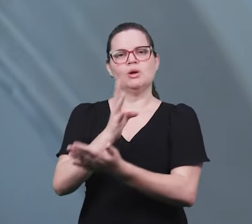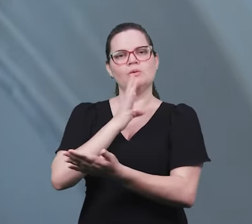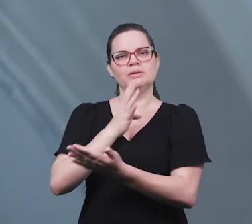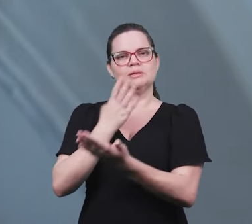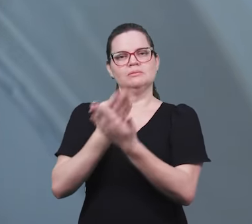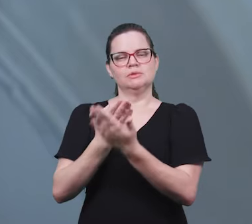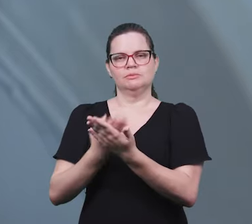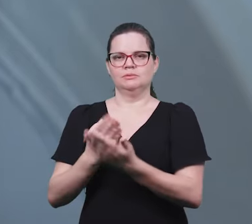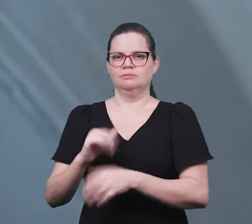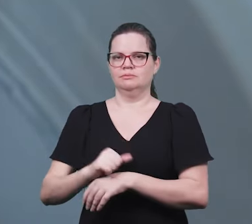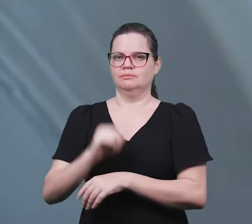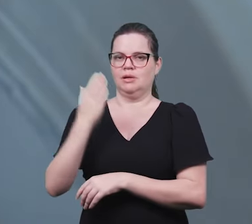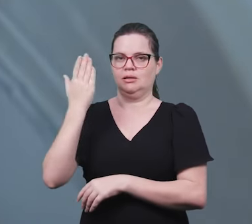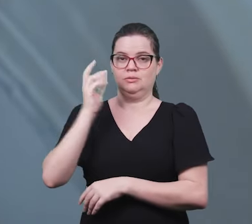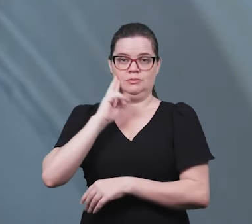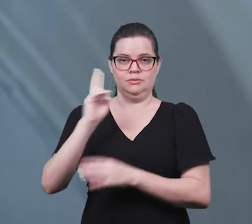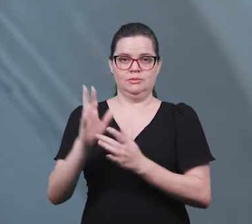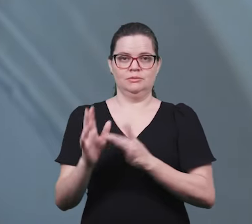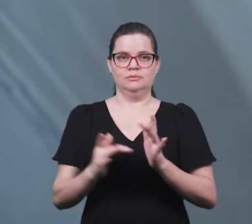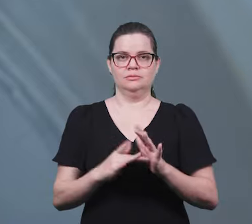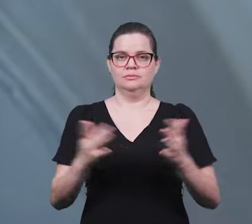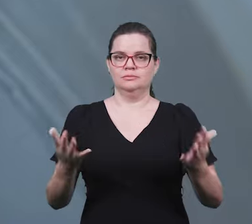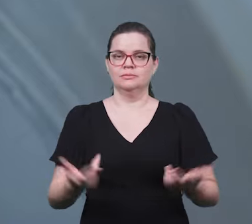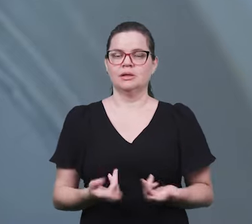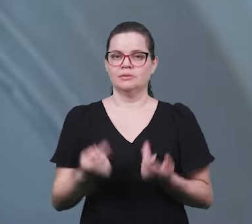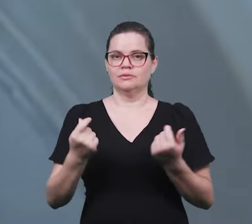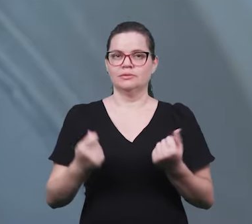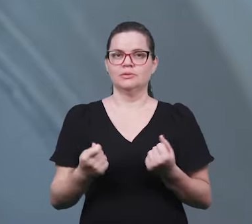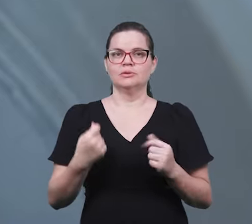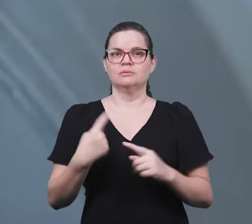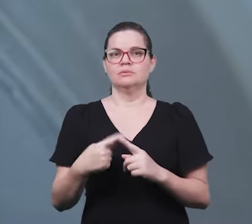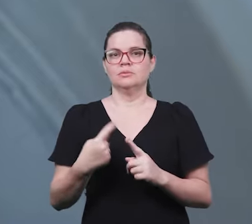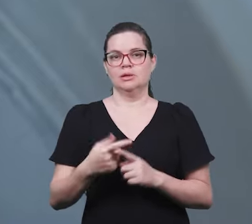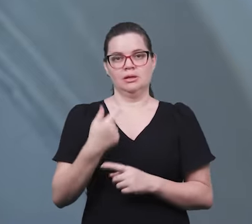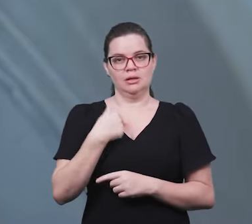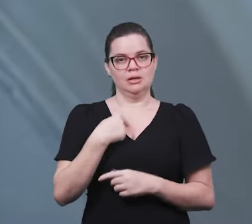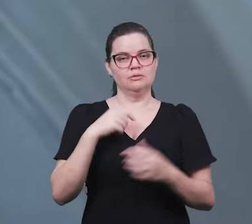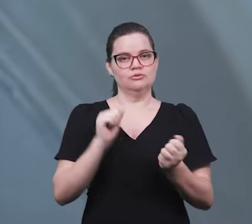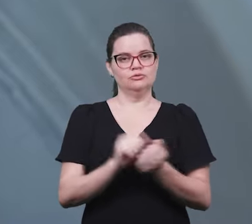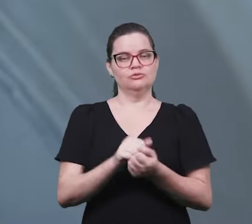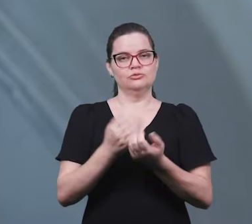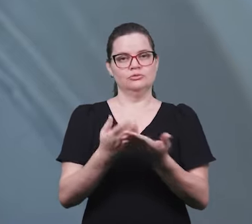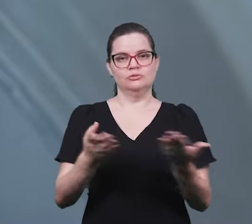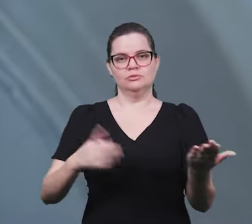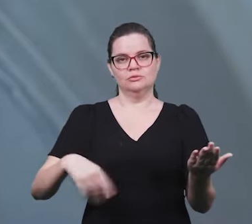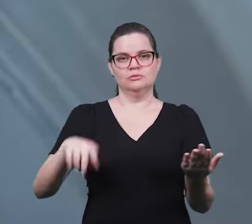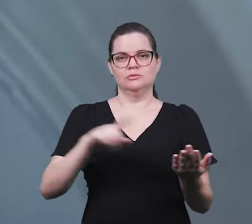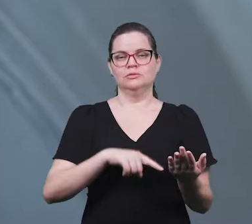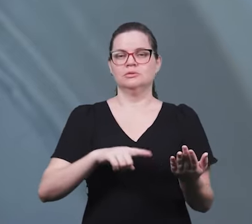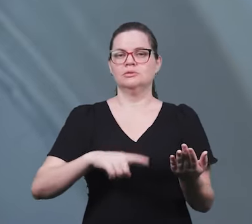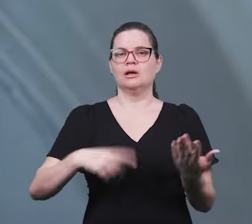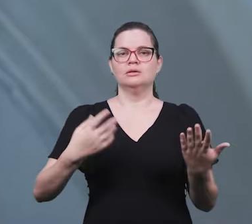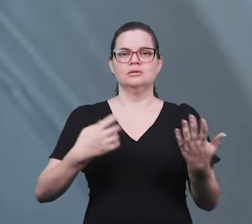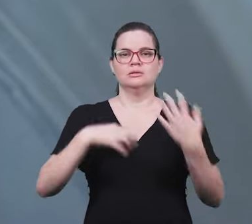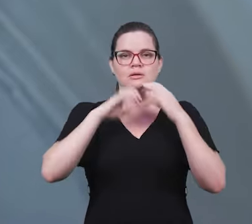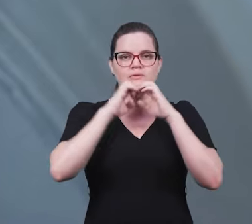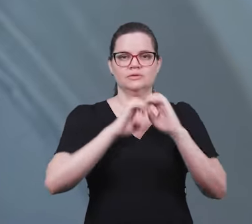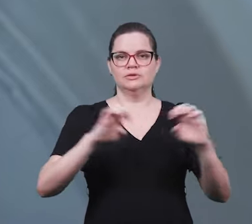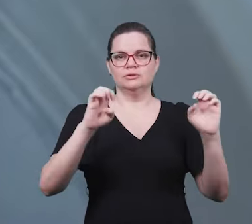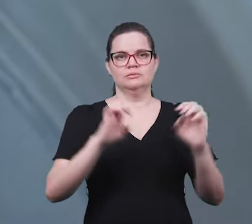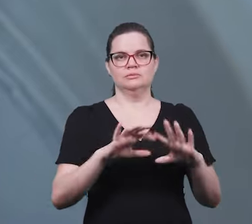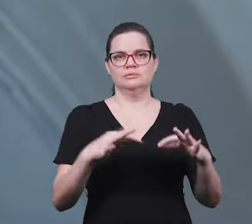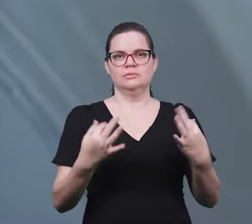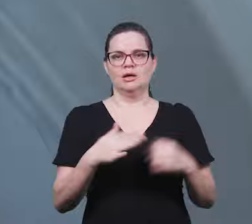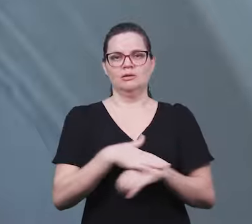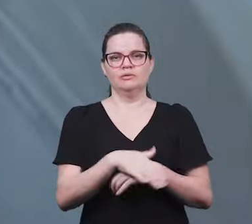É conhecer um pouco mais do Senhor. É maravilhoso quando eu e você, às vezes, fazemos uma evangelização simples, conversando